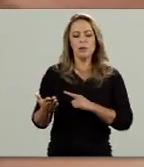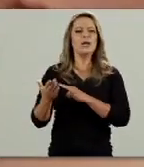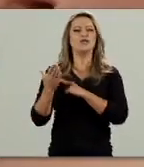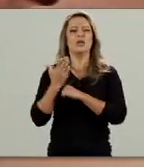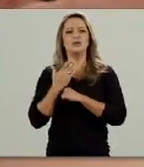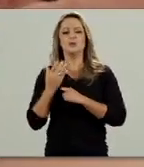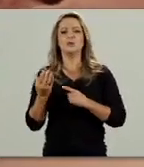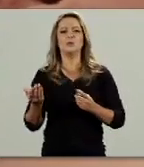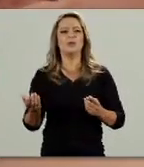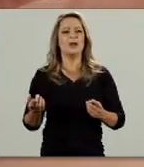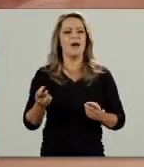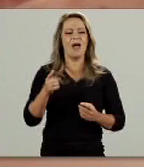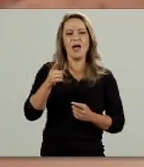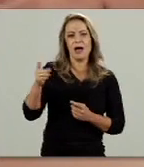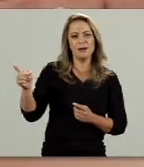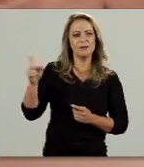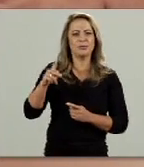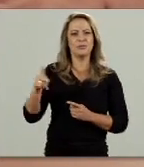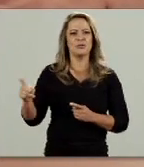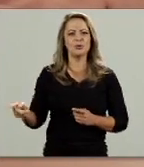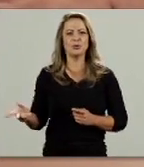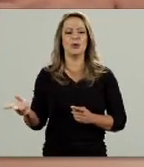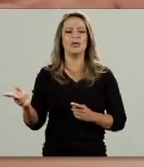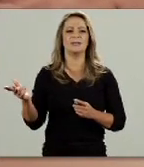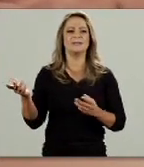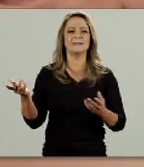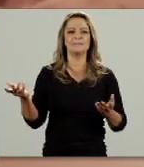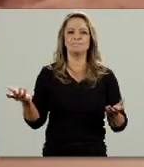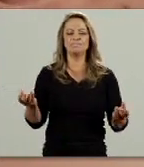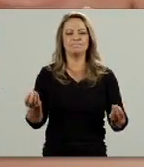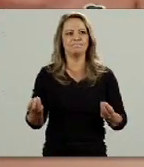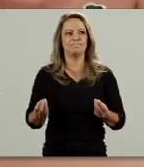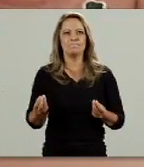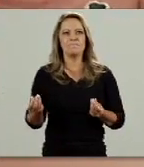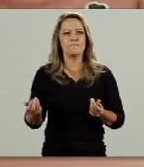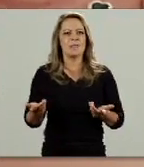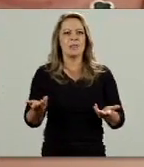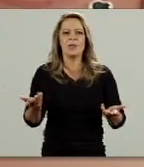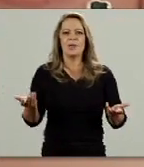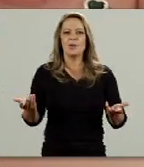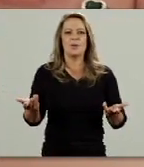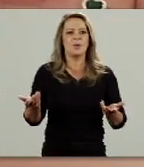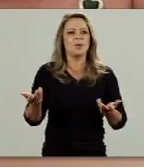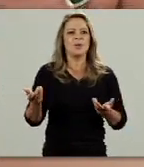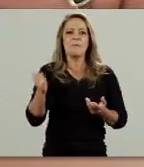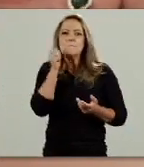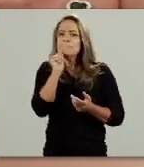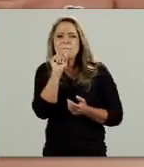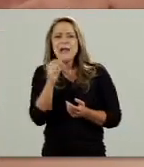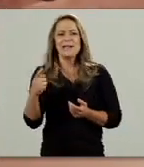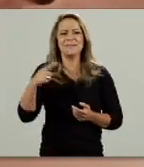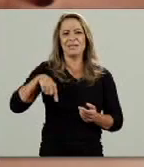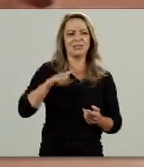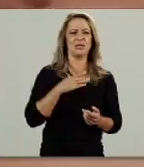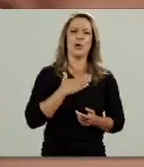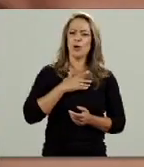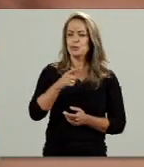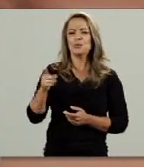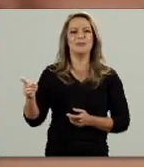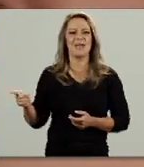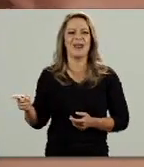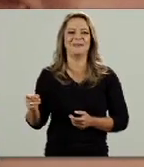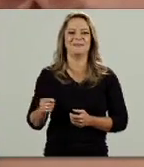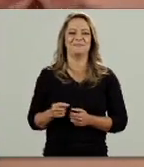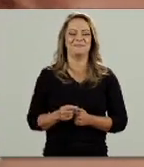que é uma grande ajuda. É tipo elas ser uma professora, assim, mãe da gente, né? Eu